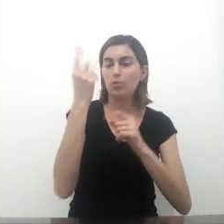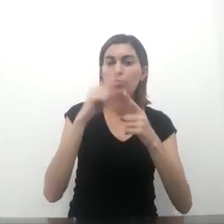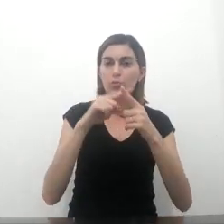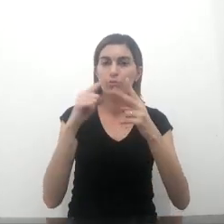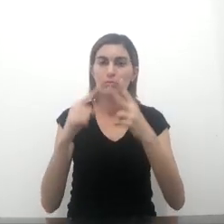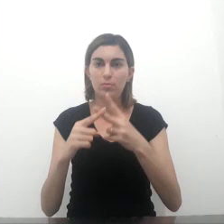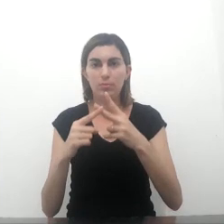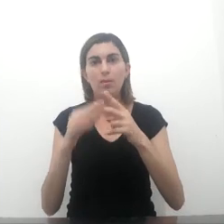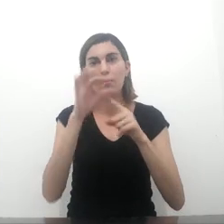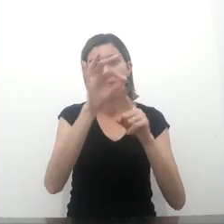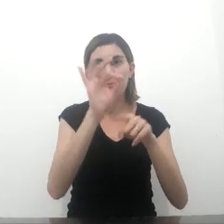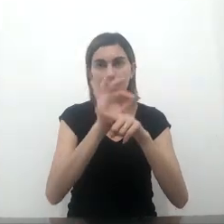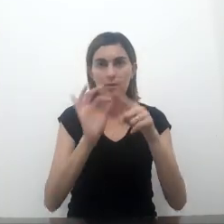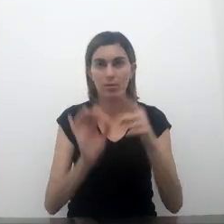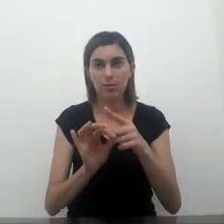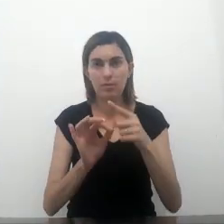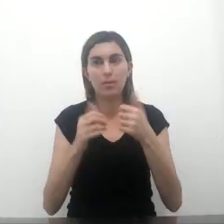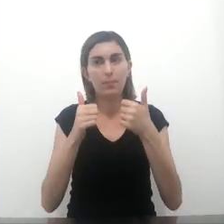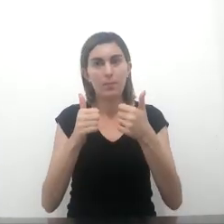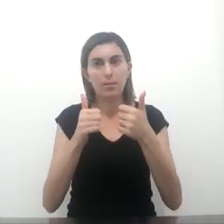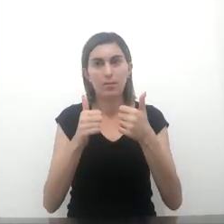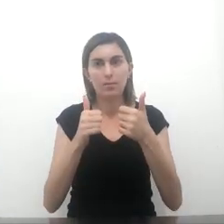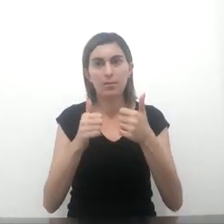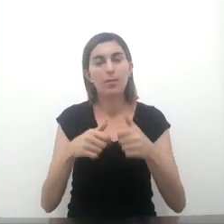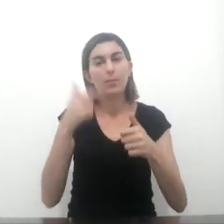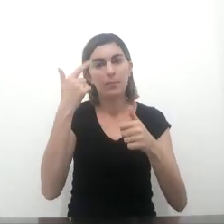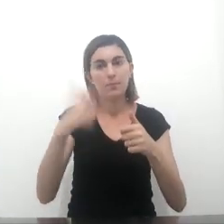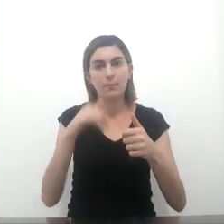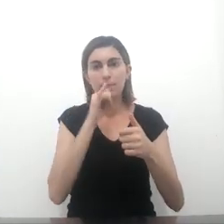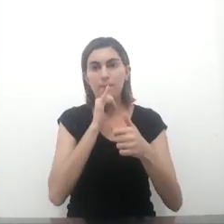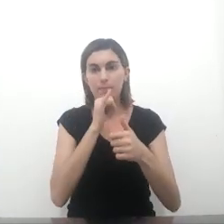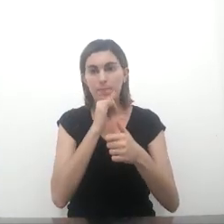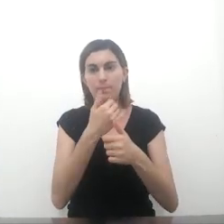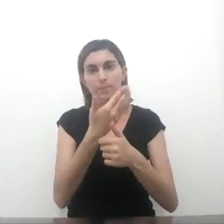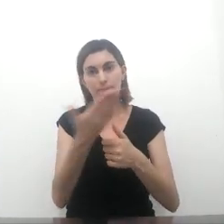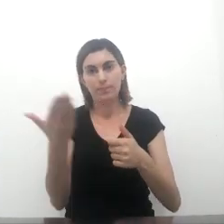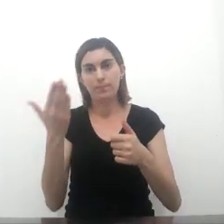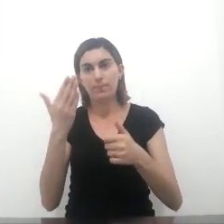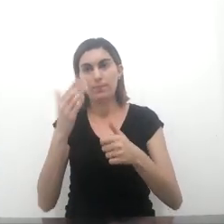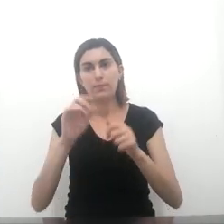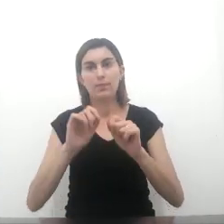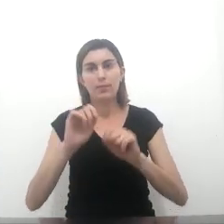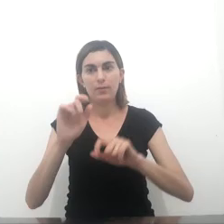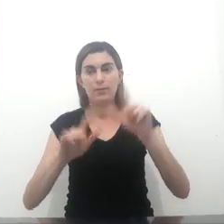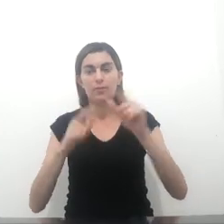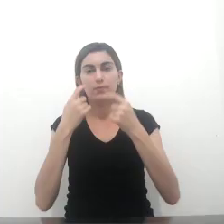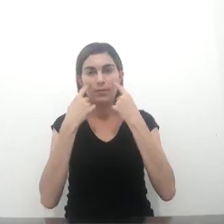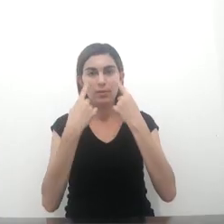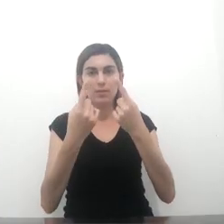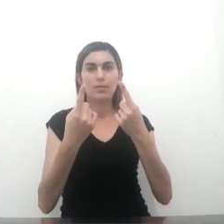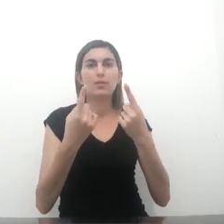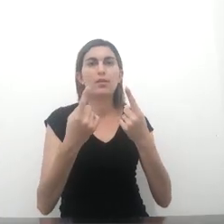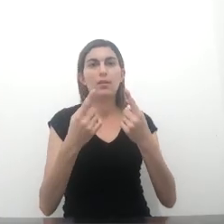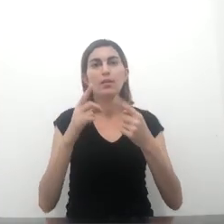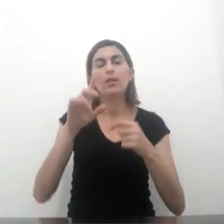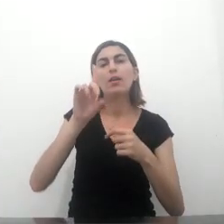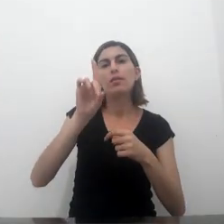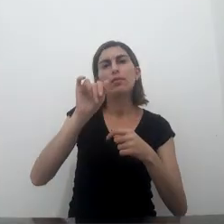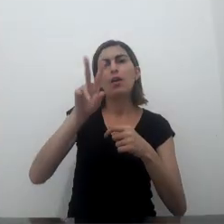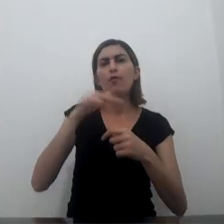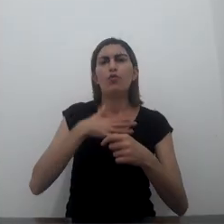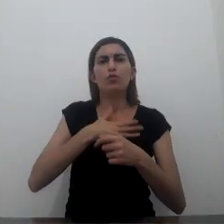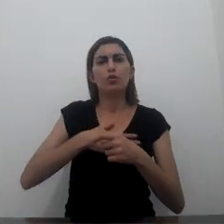2 casas, é o percentual de aumento. Massa, não é? Mais um exemplo aí na tela de vocês, ó.